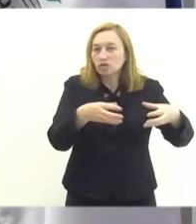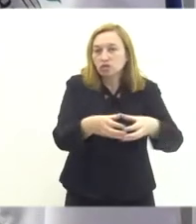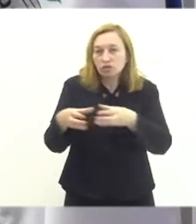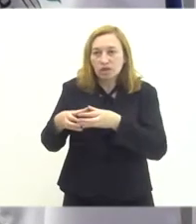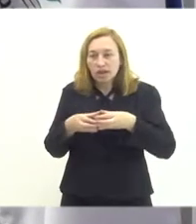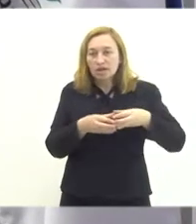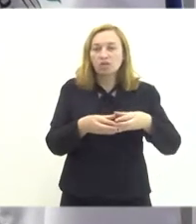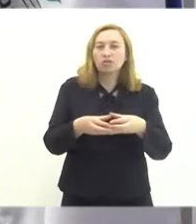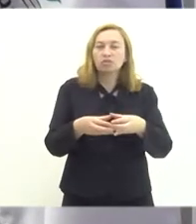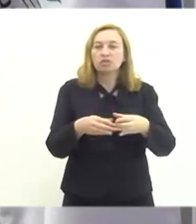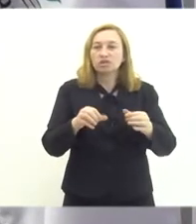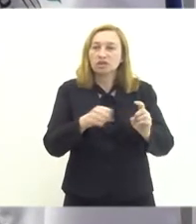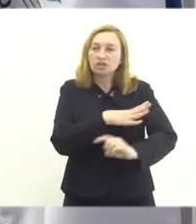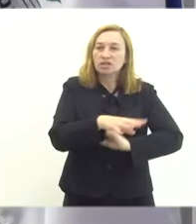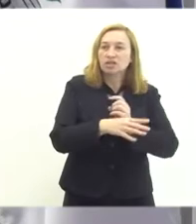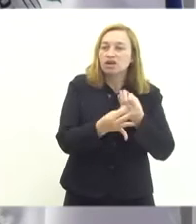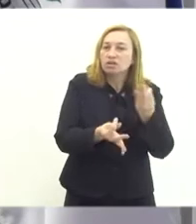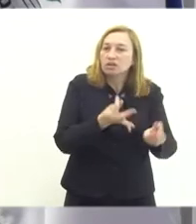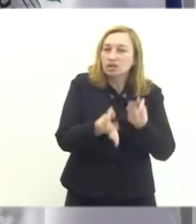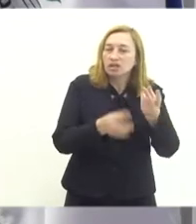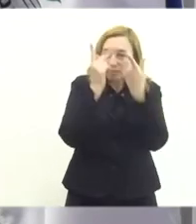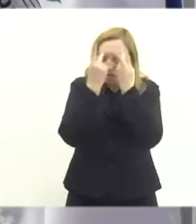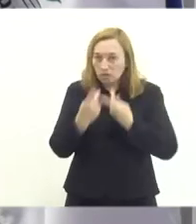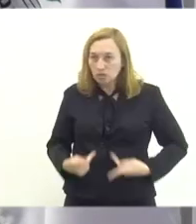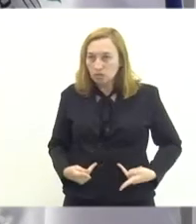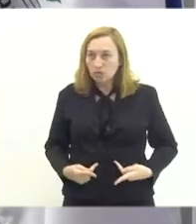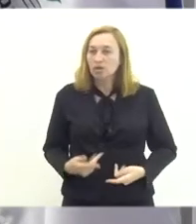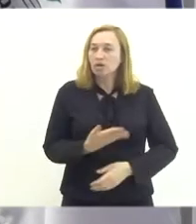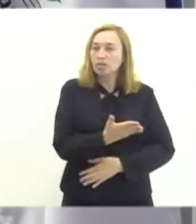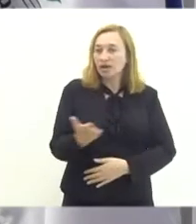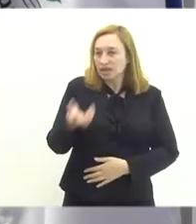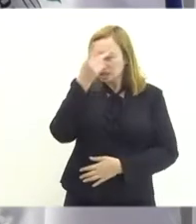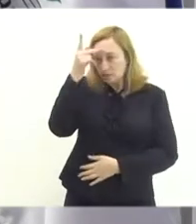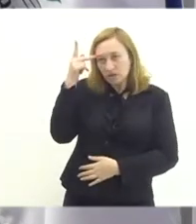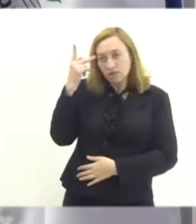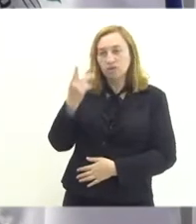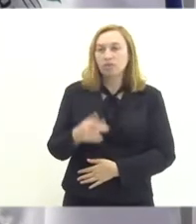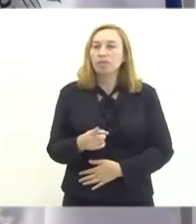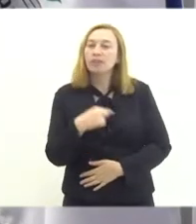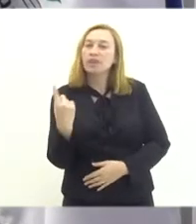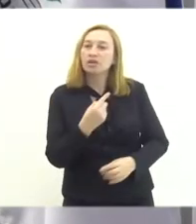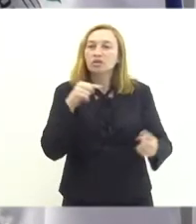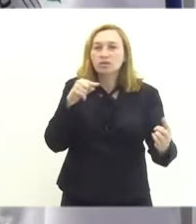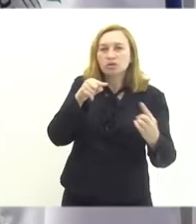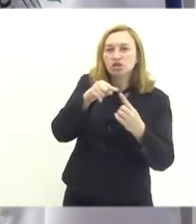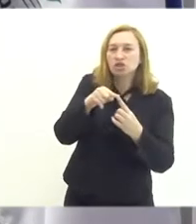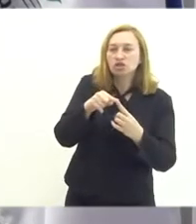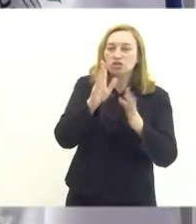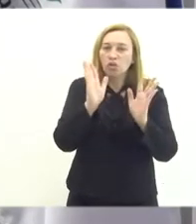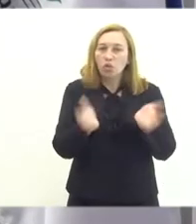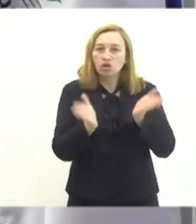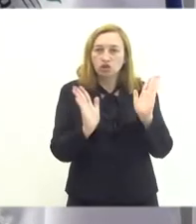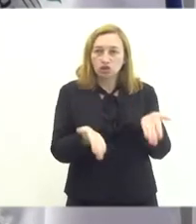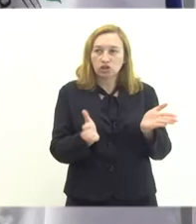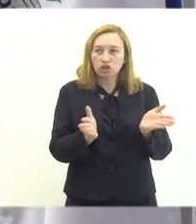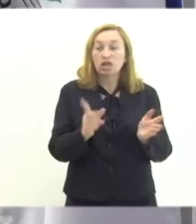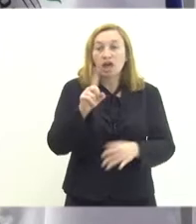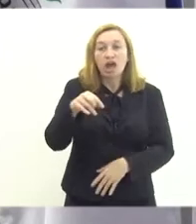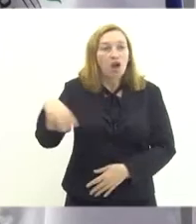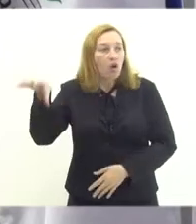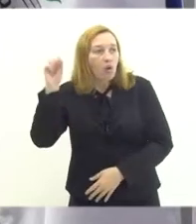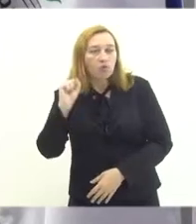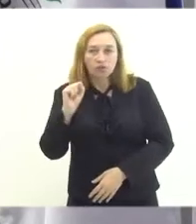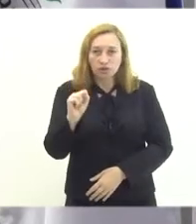é fundamental no tratamento humanizado para Estas pessoas o nosso objetivo hoje é